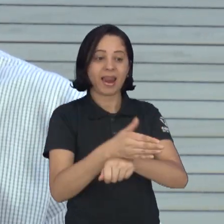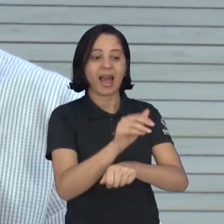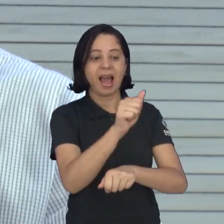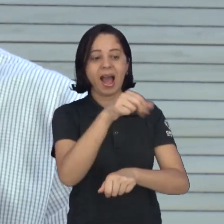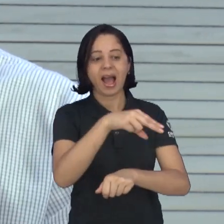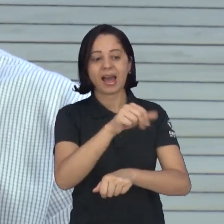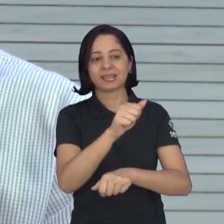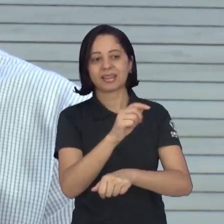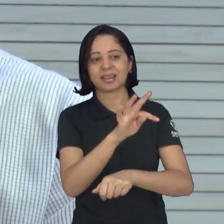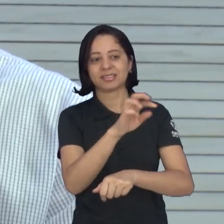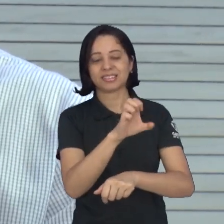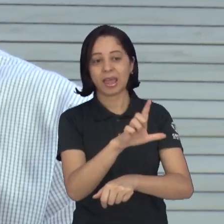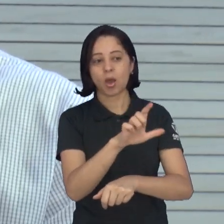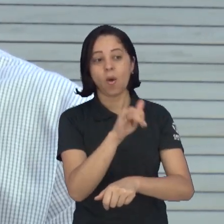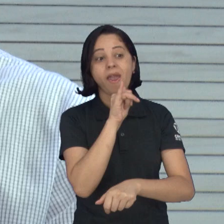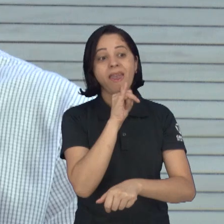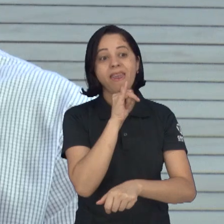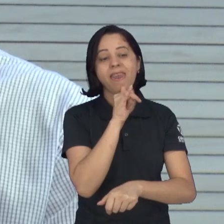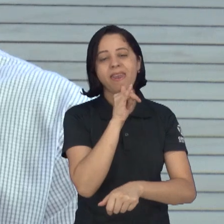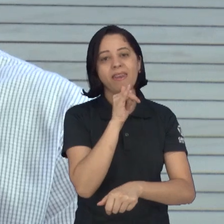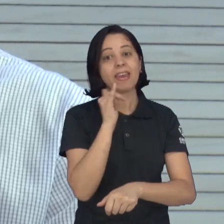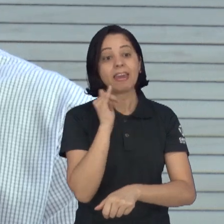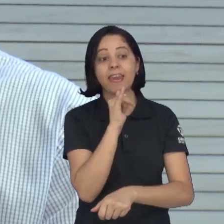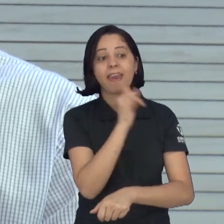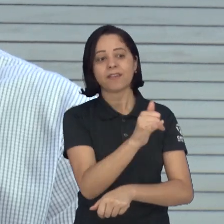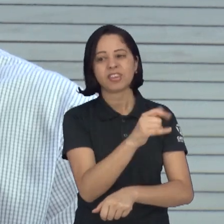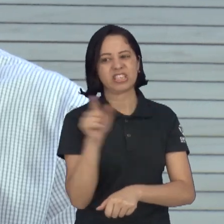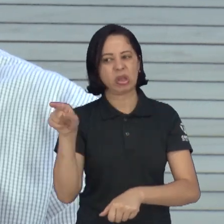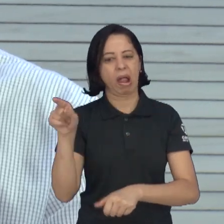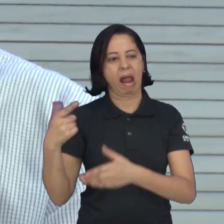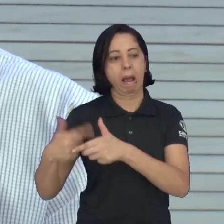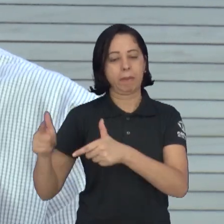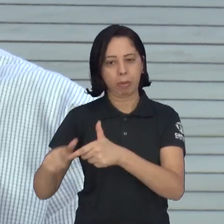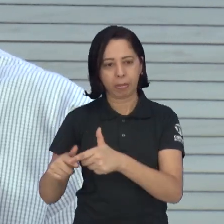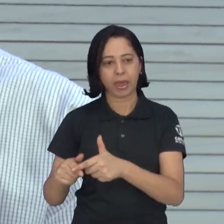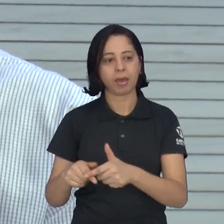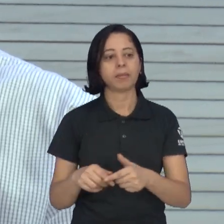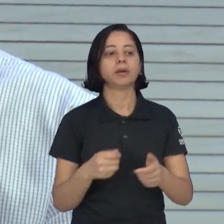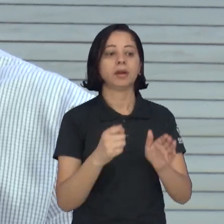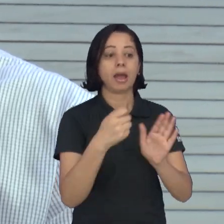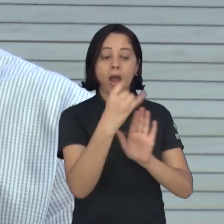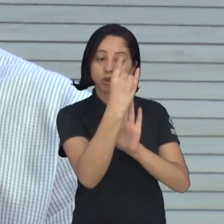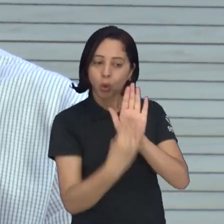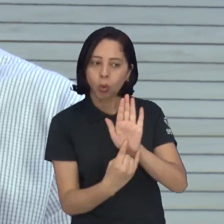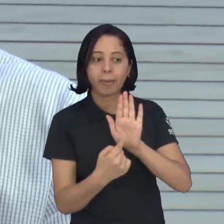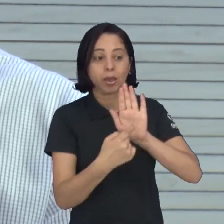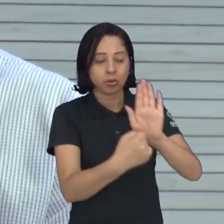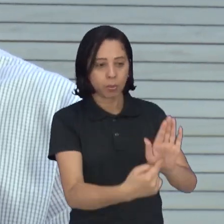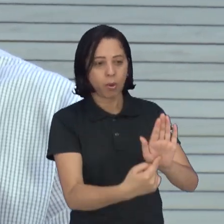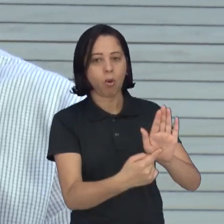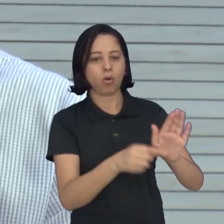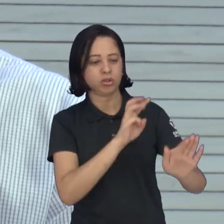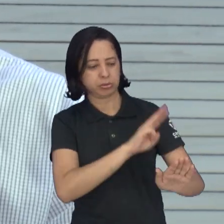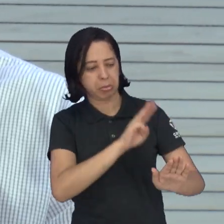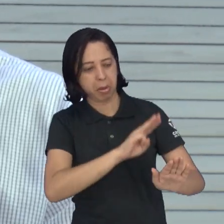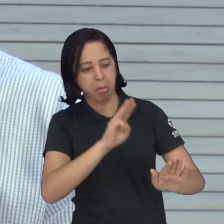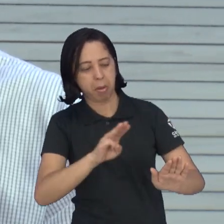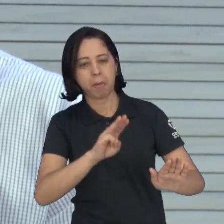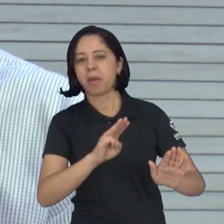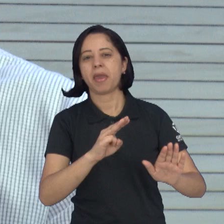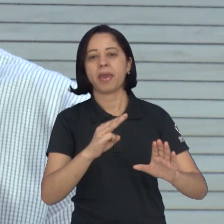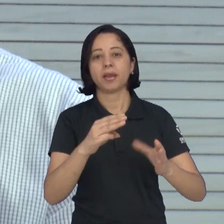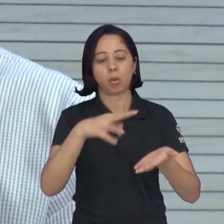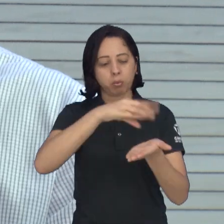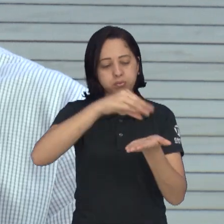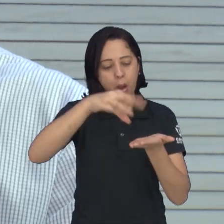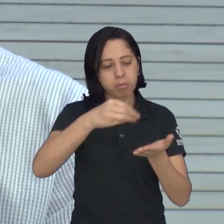sempre negocie com os fornecedores de forma escrita, para ter comprovação, e-mail, chat, que você tira